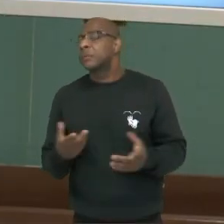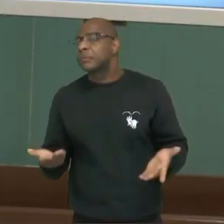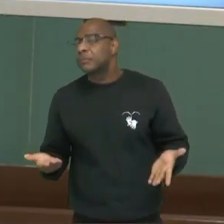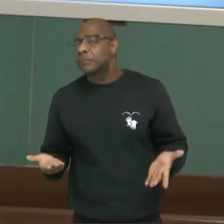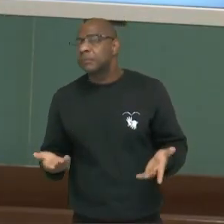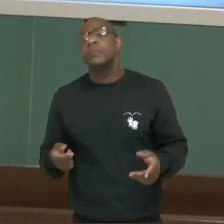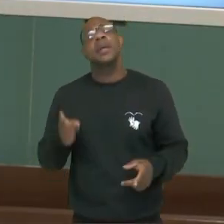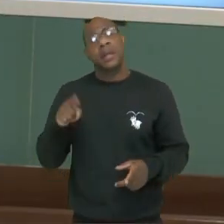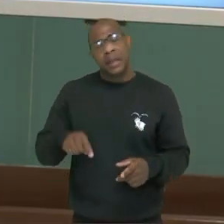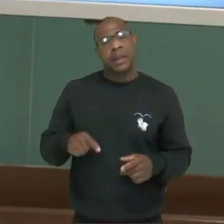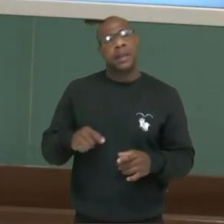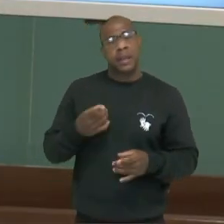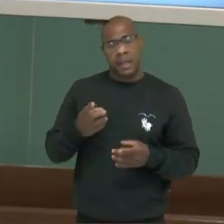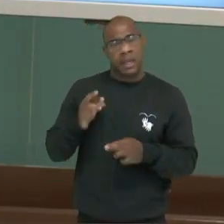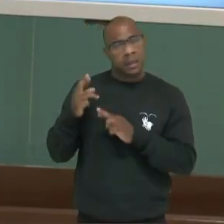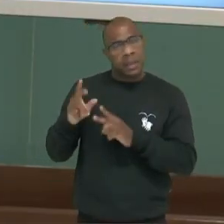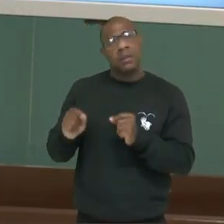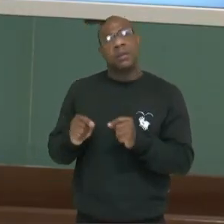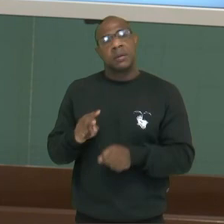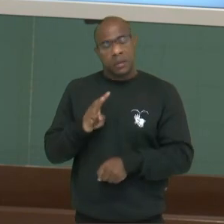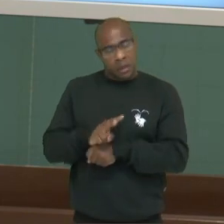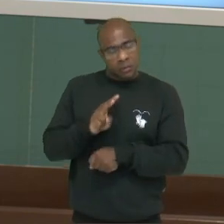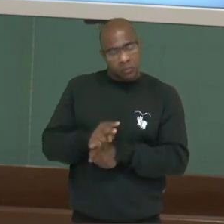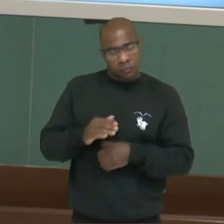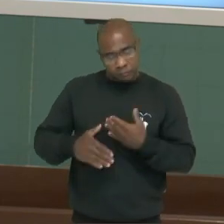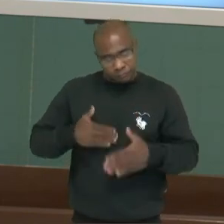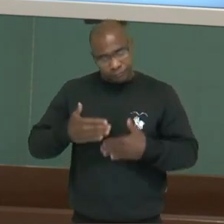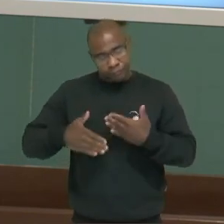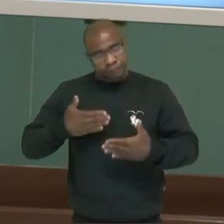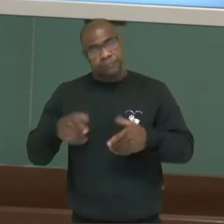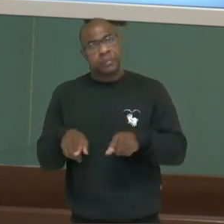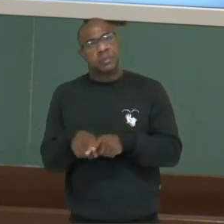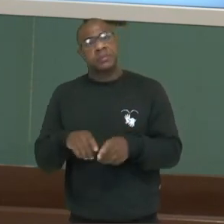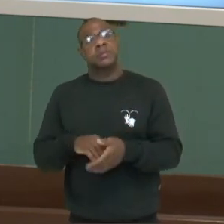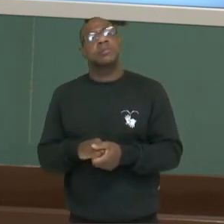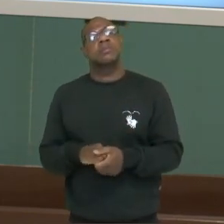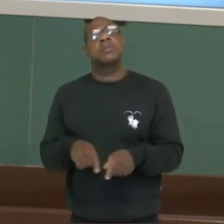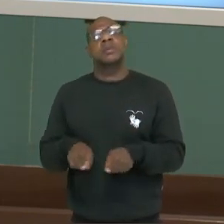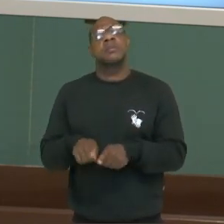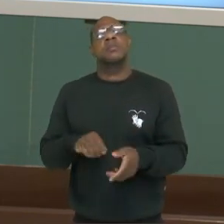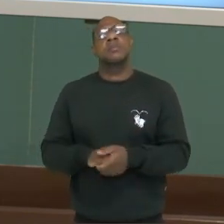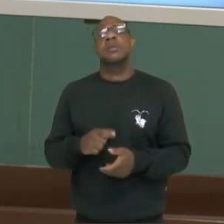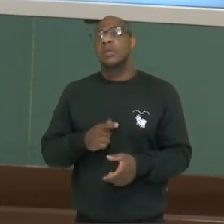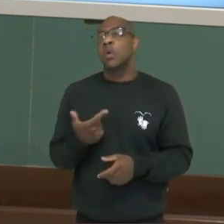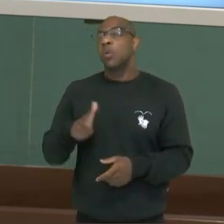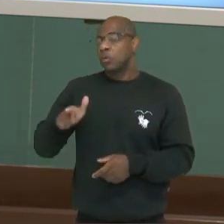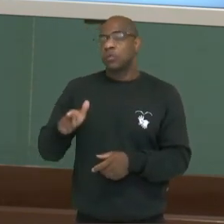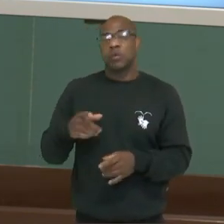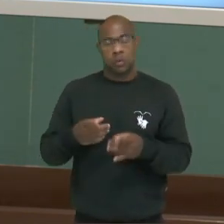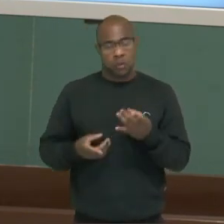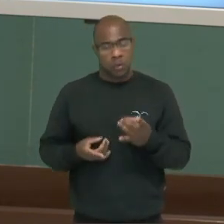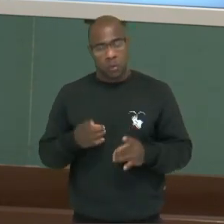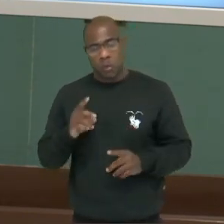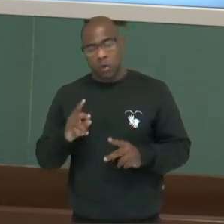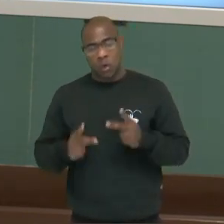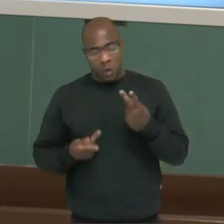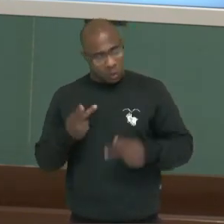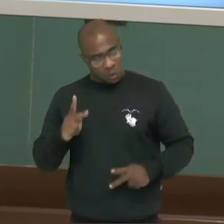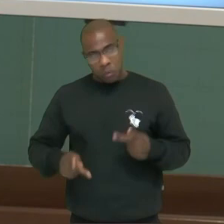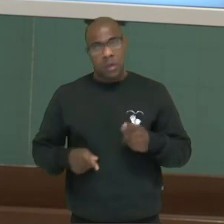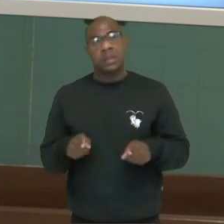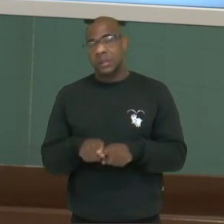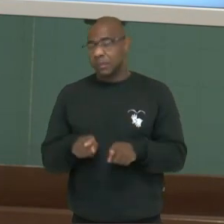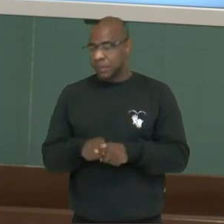Porque são eles que mantêm o endométrio. E ele também vai inibir a ação dos outros hormônios, que é o FSH e o